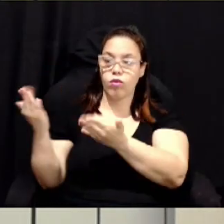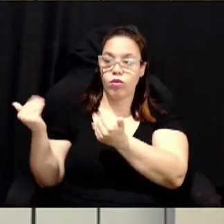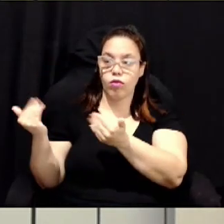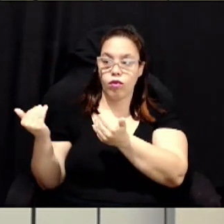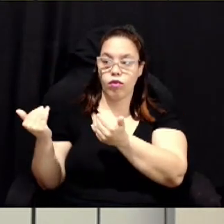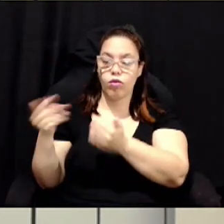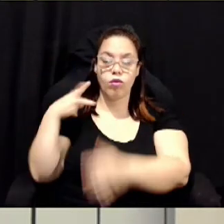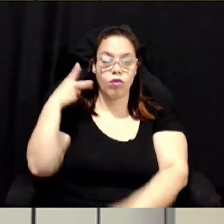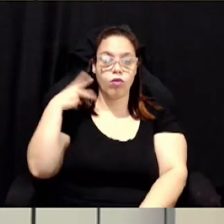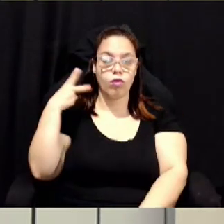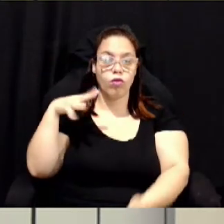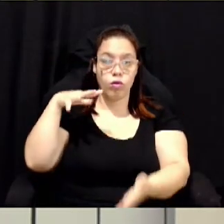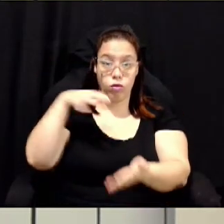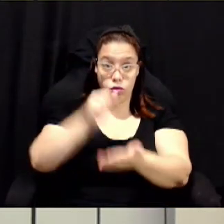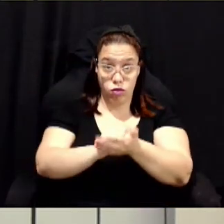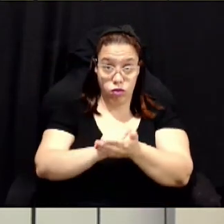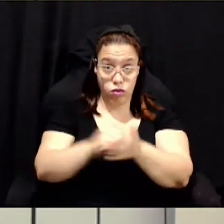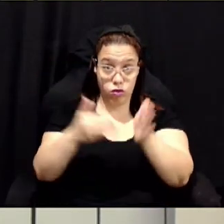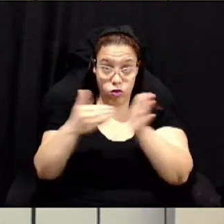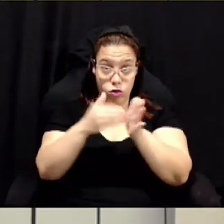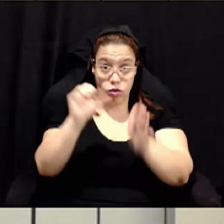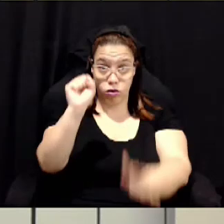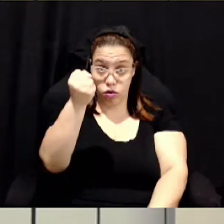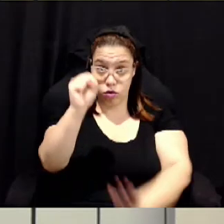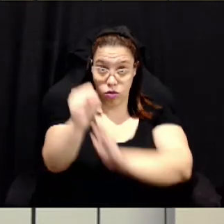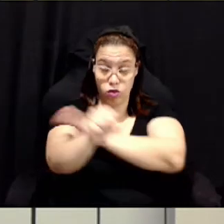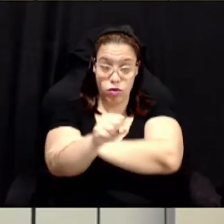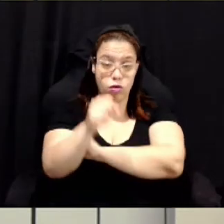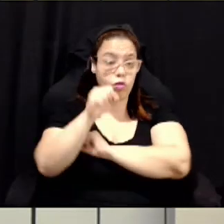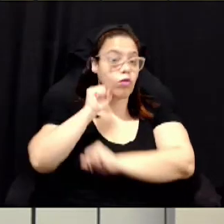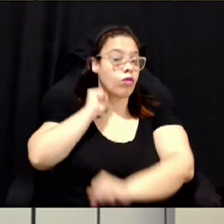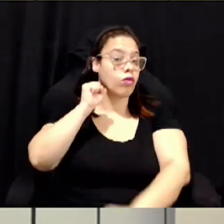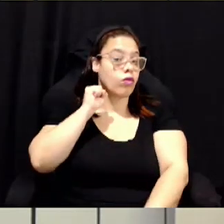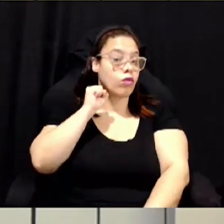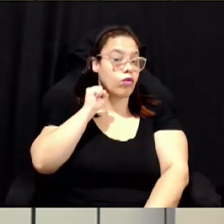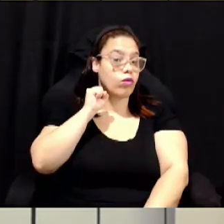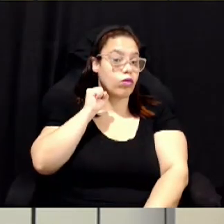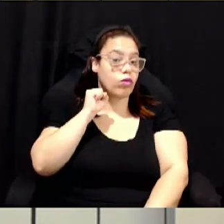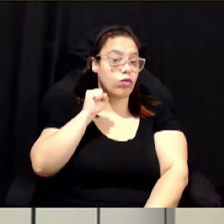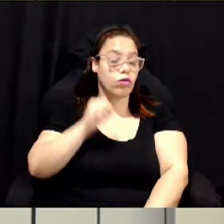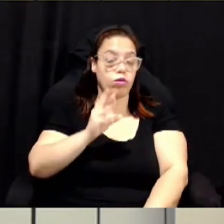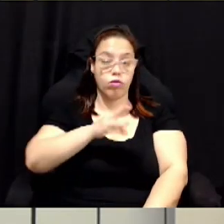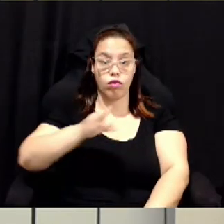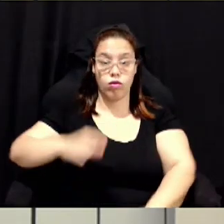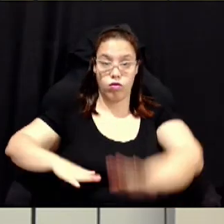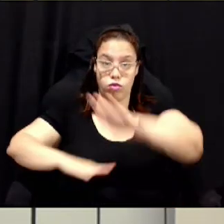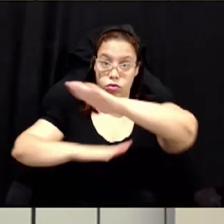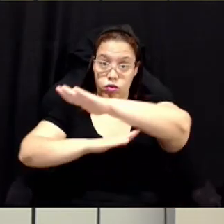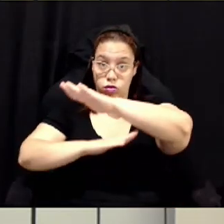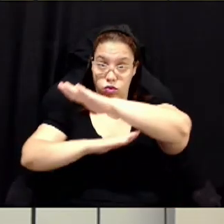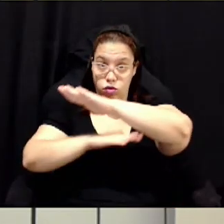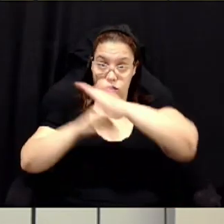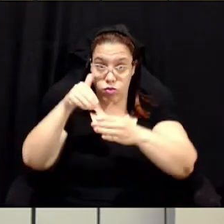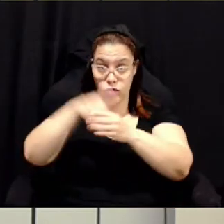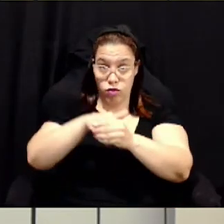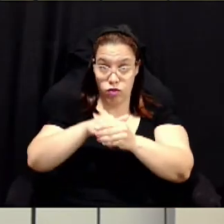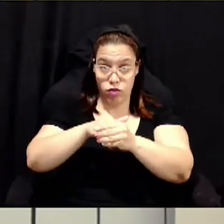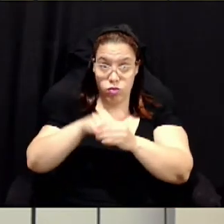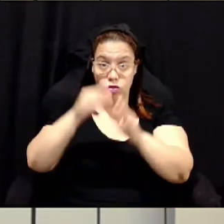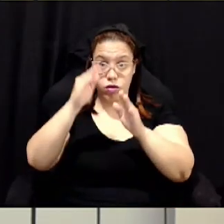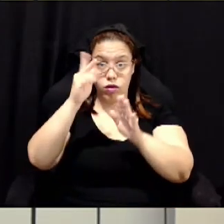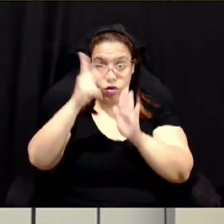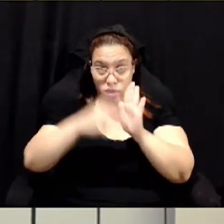a inscrição até o dia 8 de abril pelo site da Câmara. O processo eleitoral ocorre nas próprias escolas e